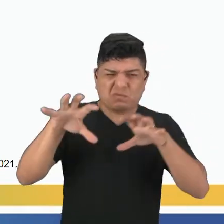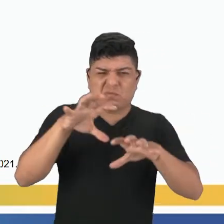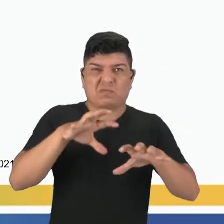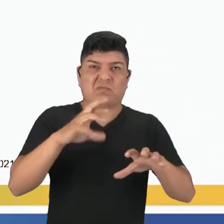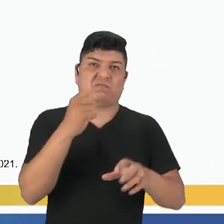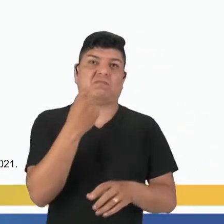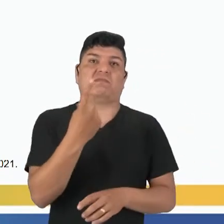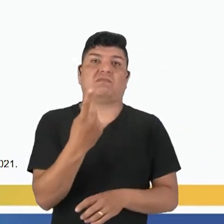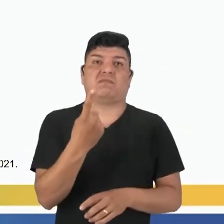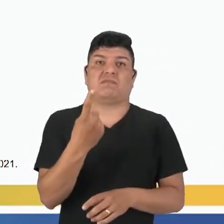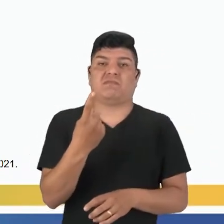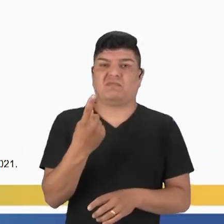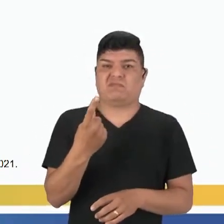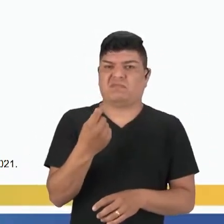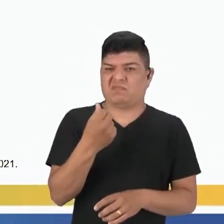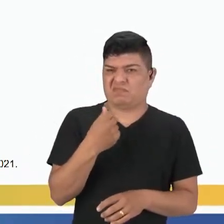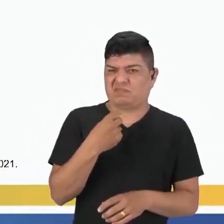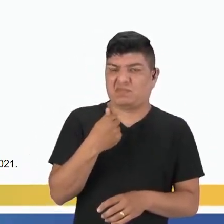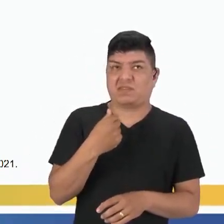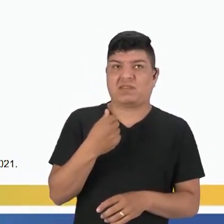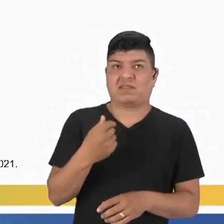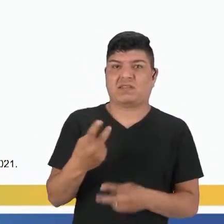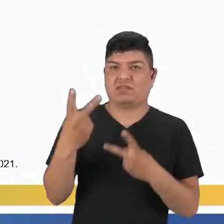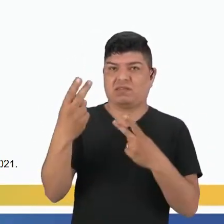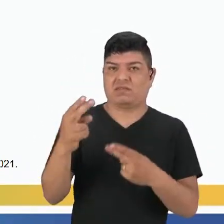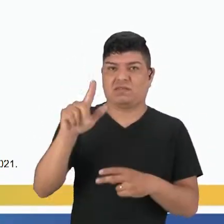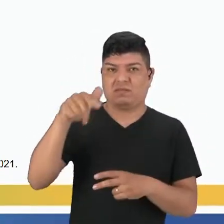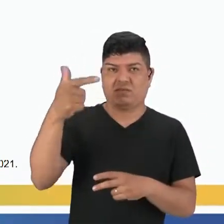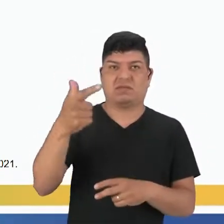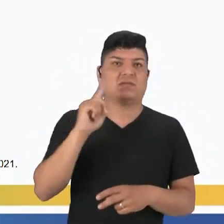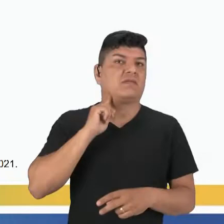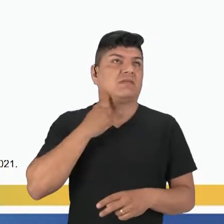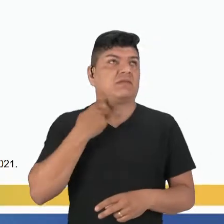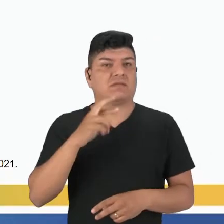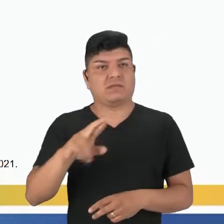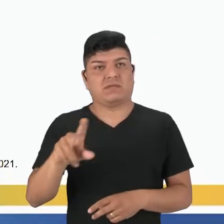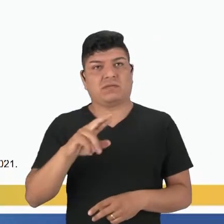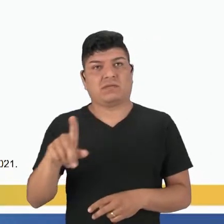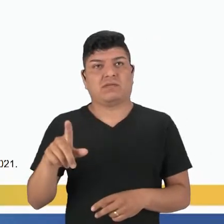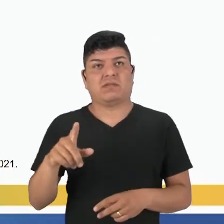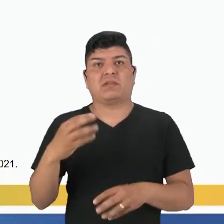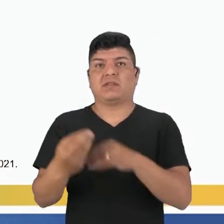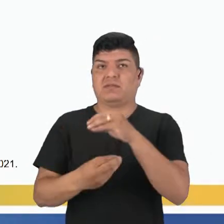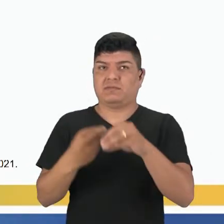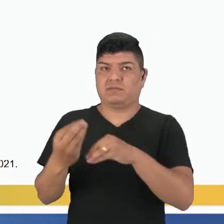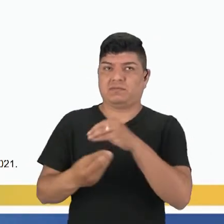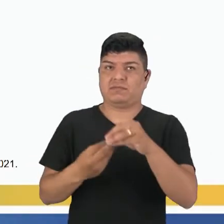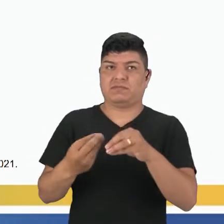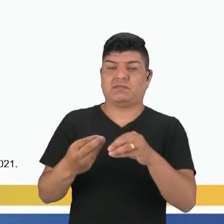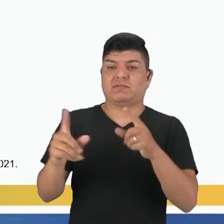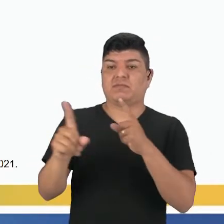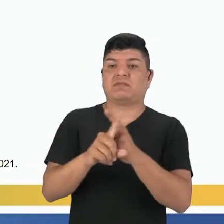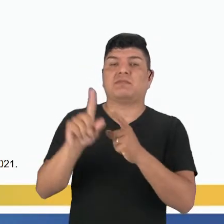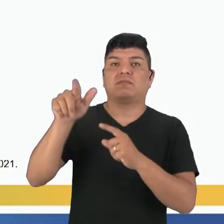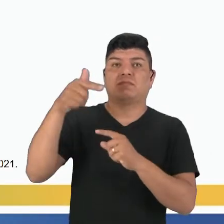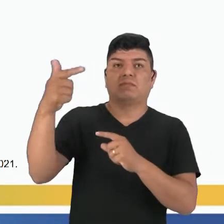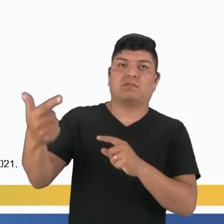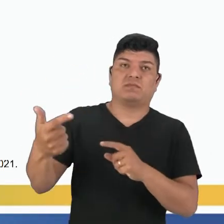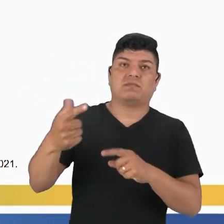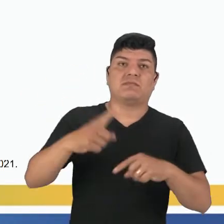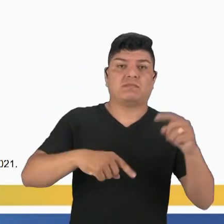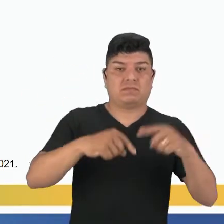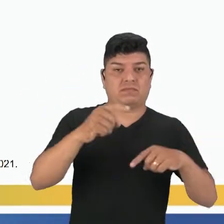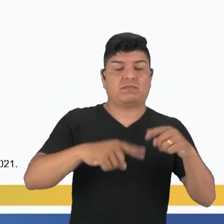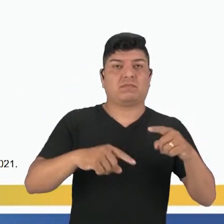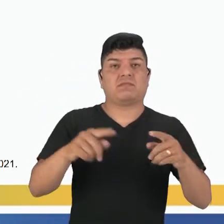não precisa ficar com nojinho não. Não é a mesma espuma do rio Tietê. O que tem nela? É um pouco do coagulante que foi colocado lá atrás e um pouco de matéria orgânica